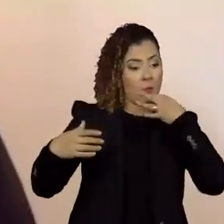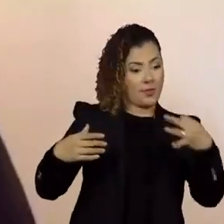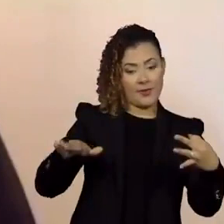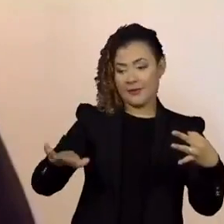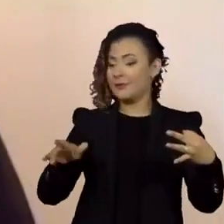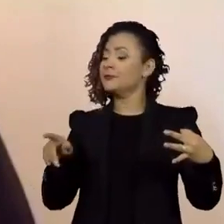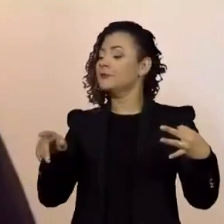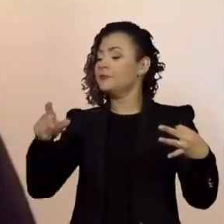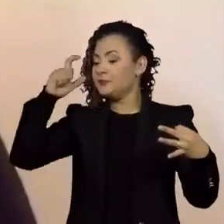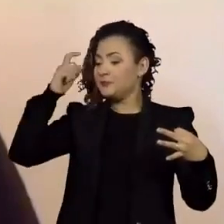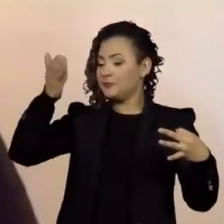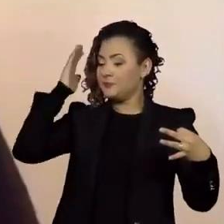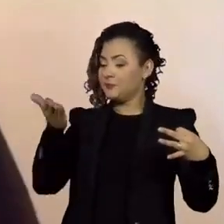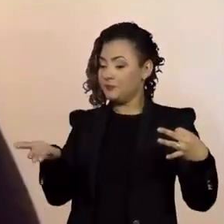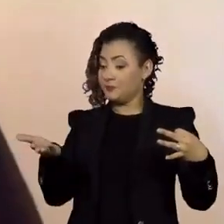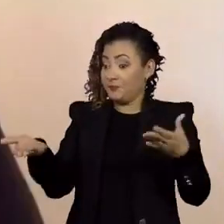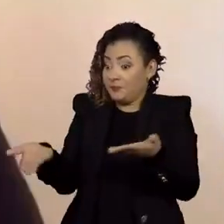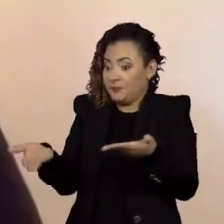com o ministro Paulo Guedes.